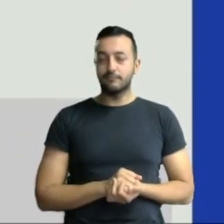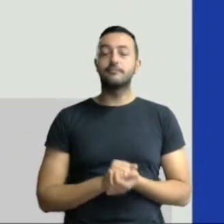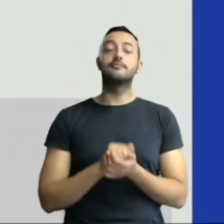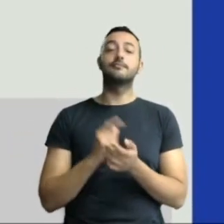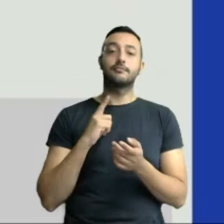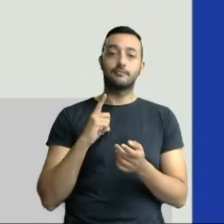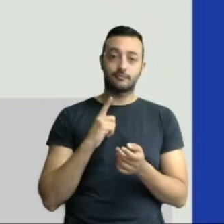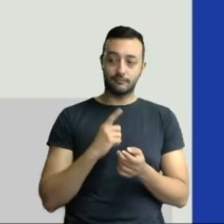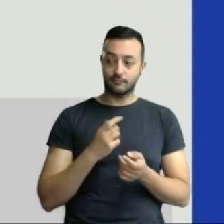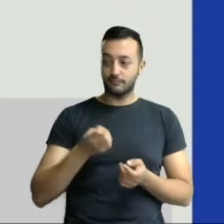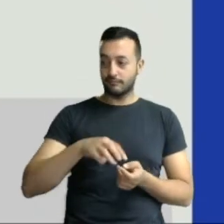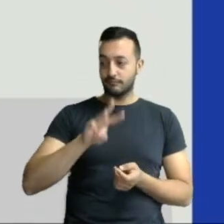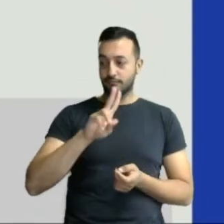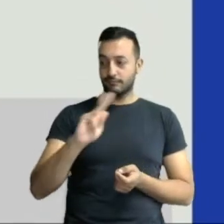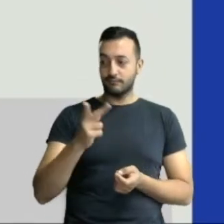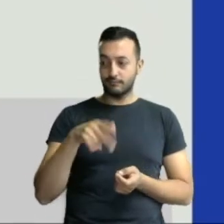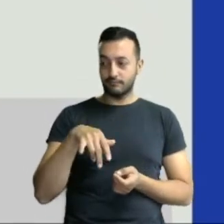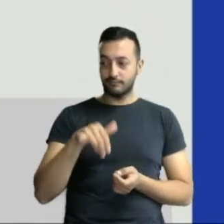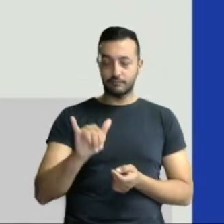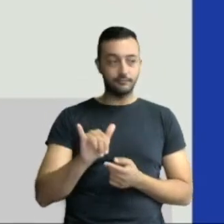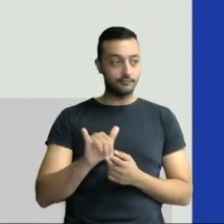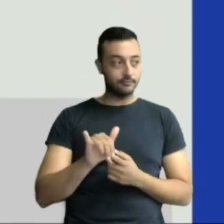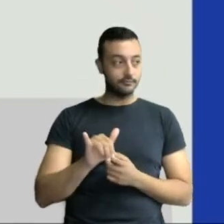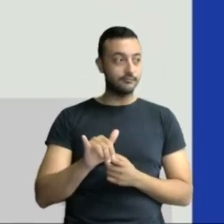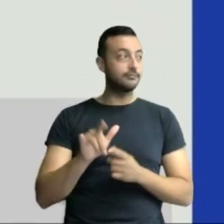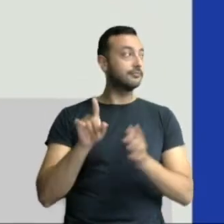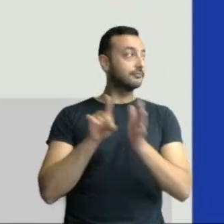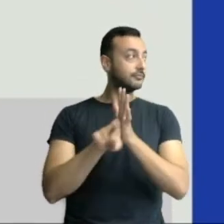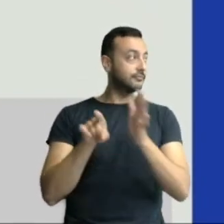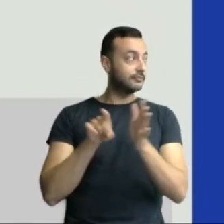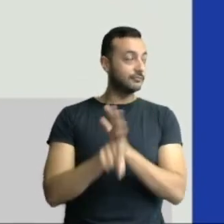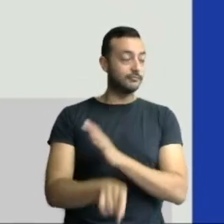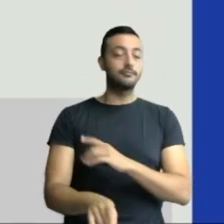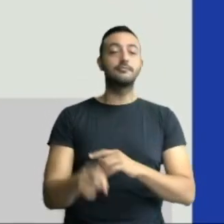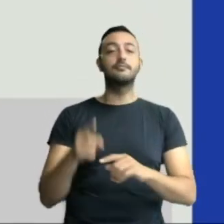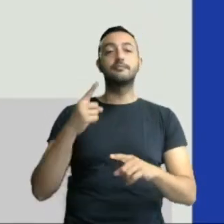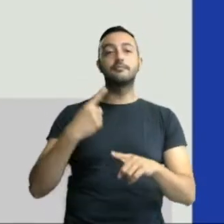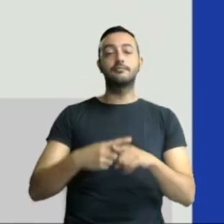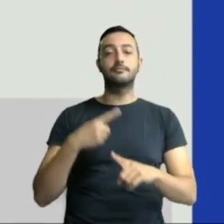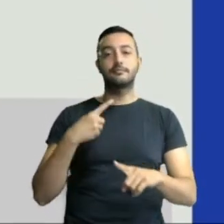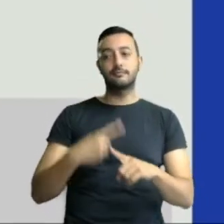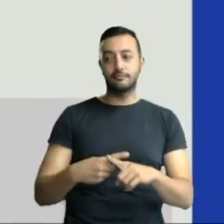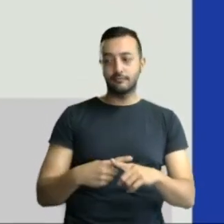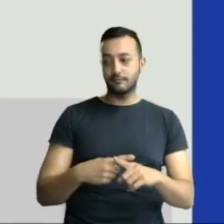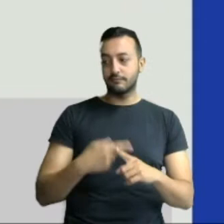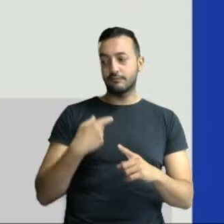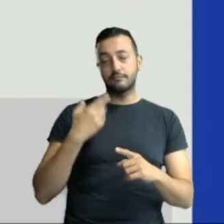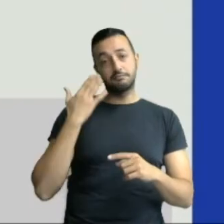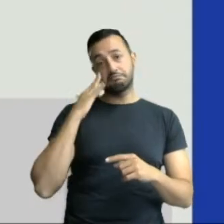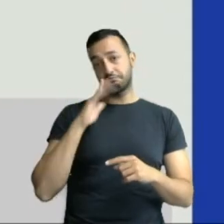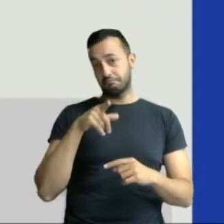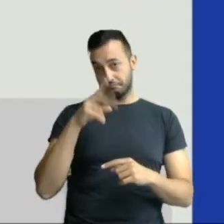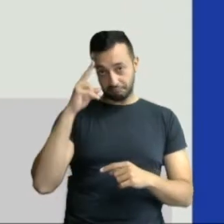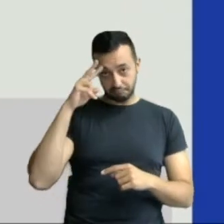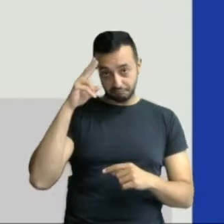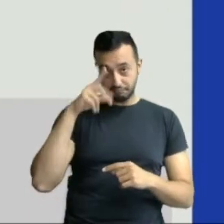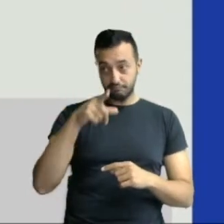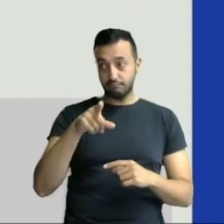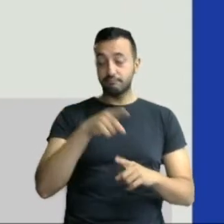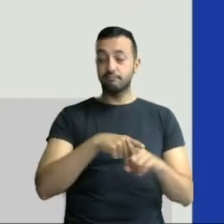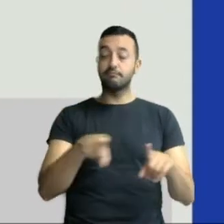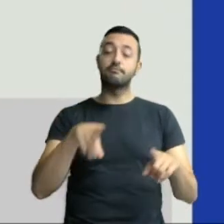Temos aí o why, né, que é o pronome interrogativo por quê. Não sei se vocês lembram, mas na